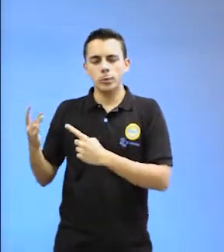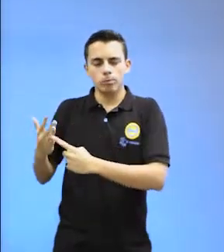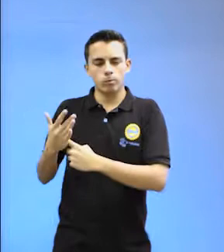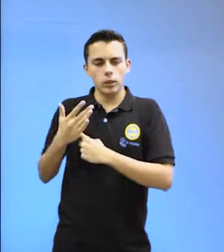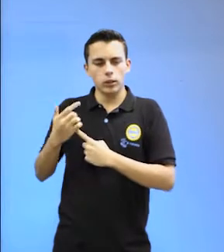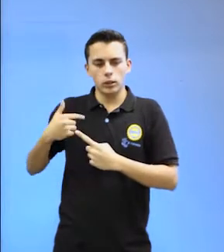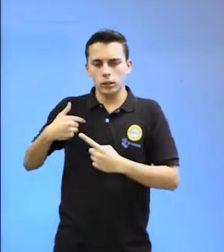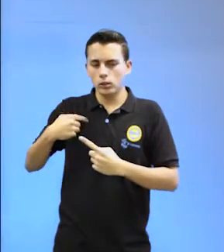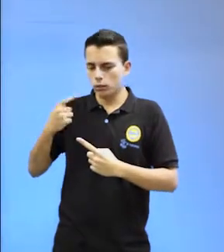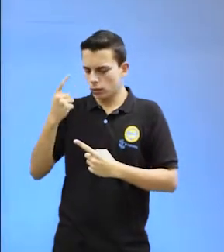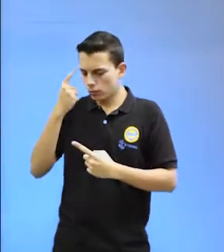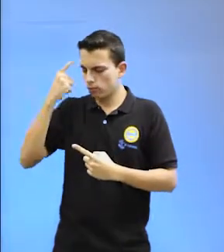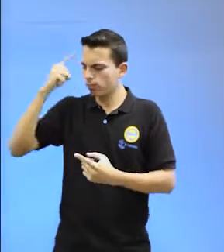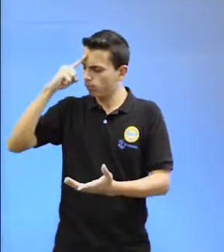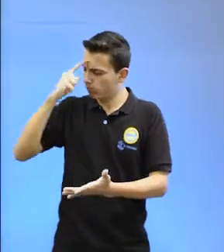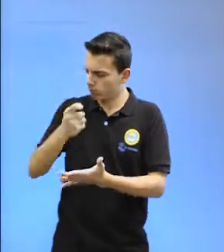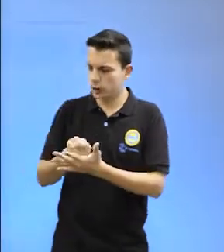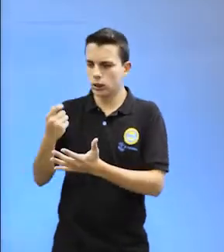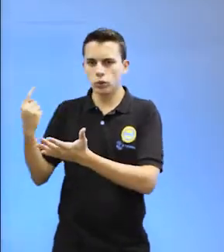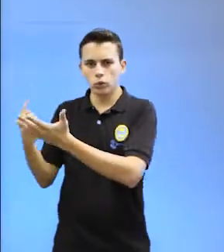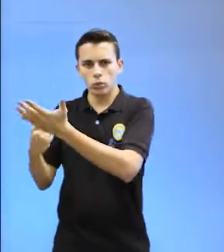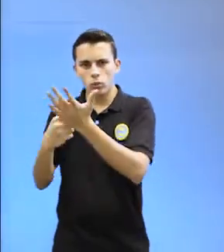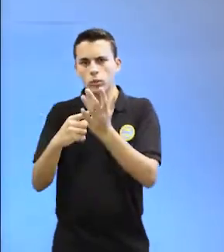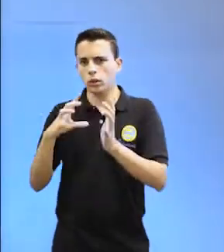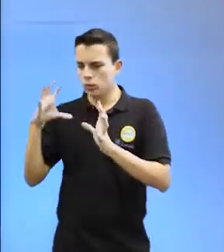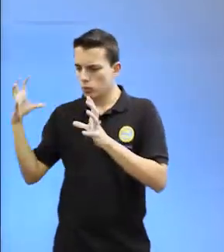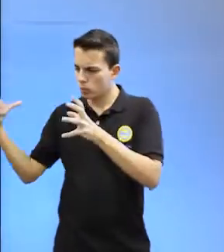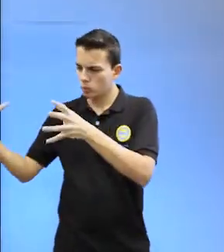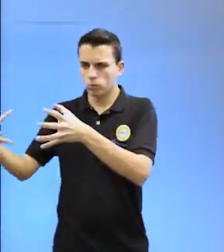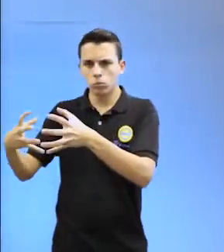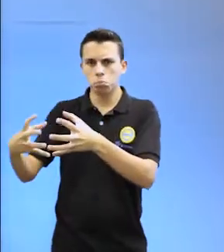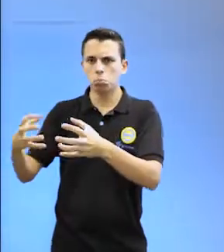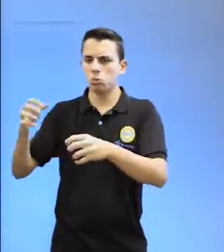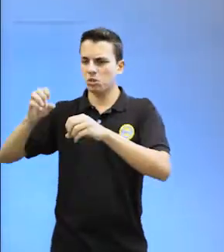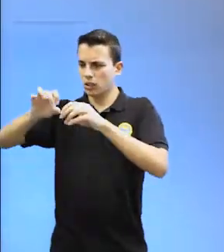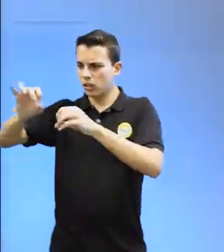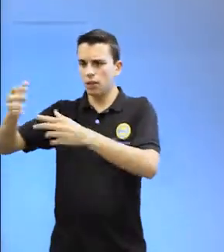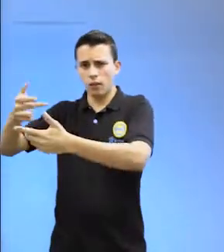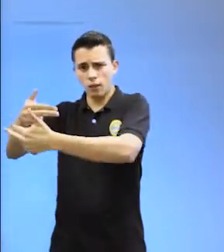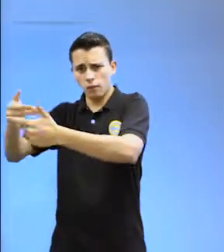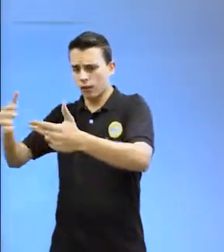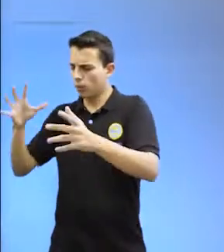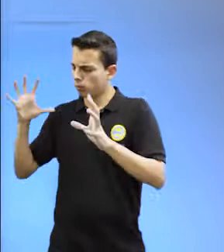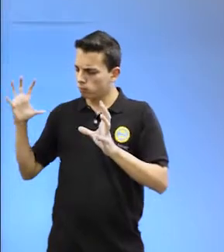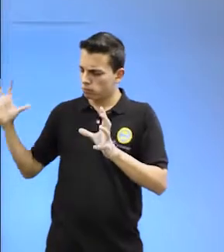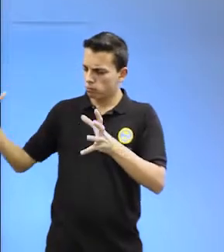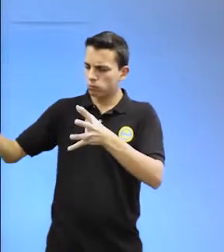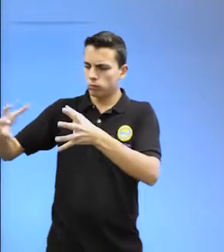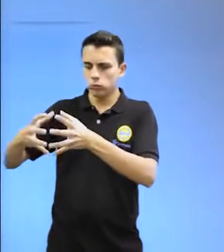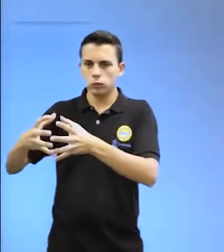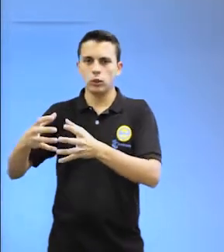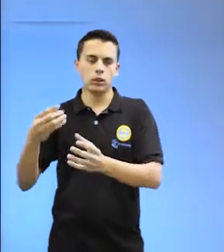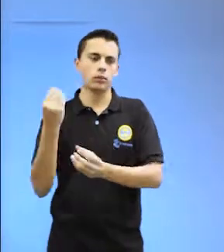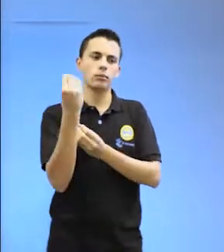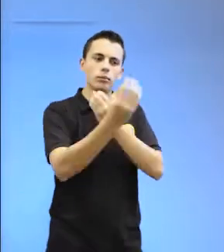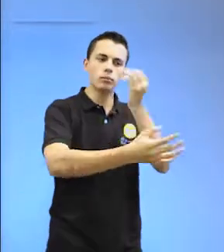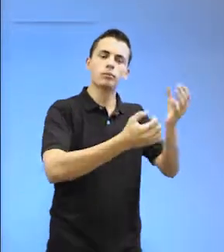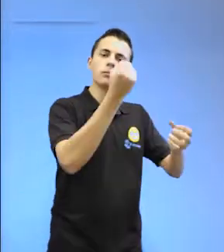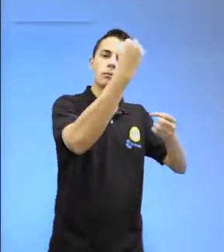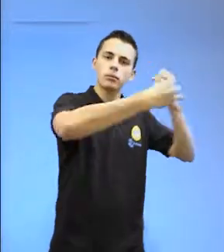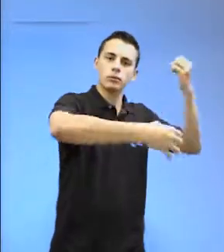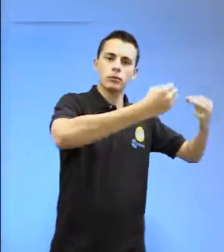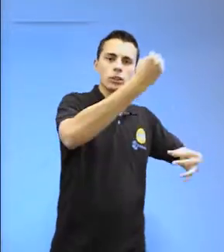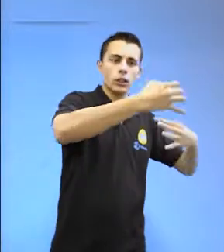uma equipe multidisciplinar, de pessoas que conseguem entender o significado da nossa proposta. Tá.